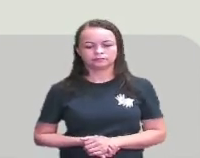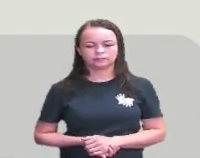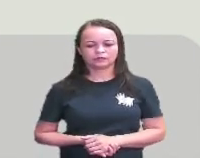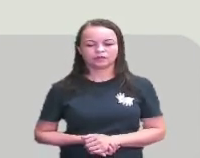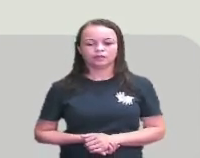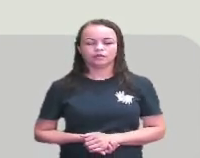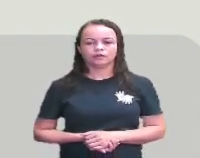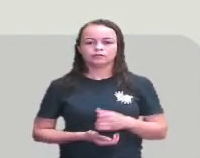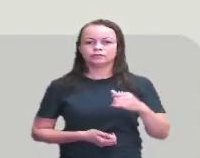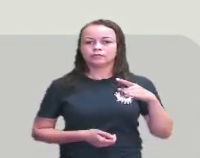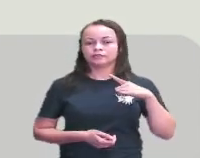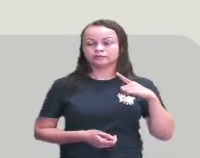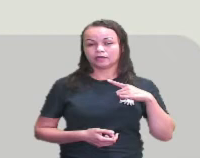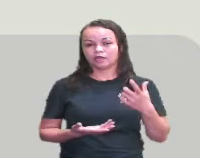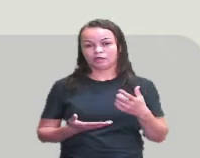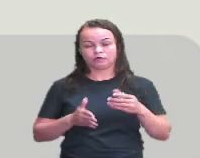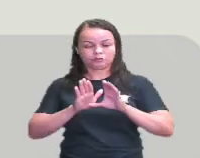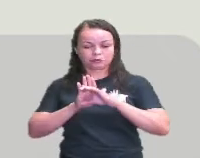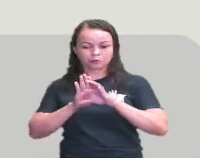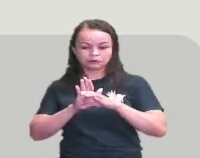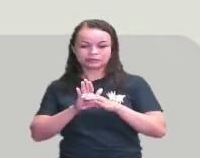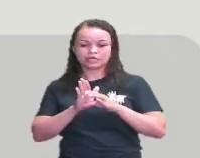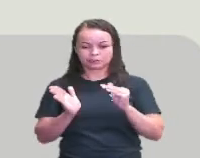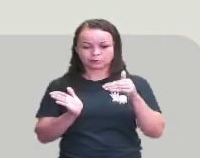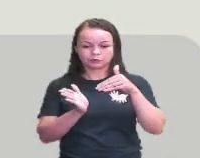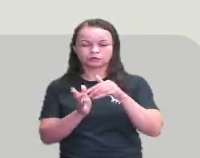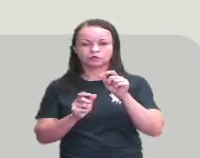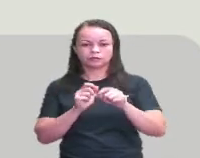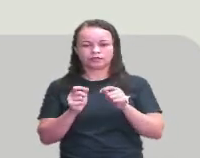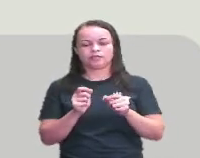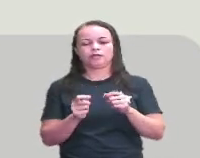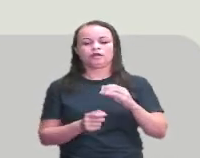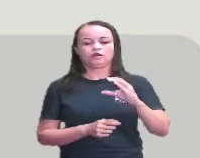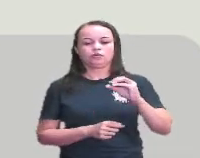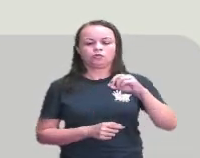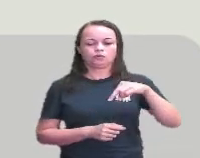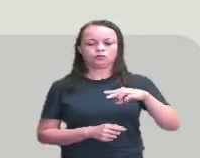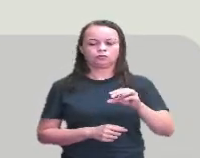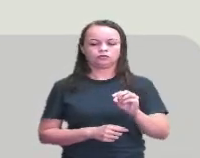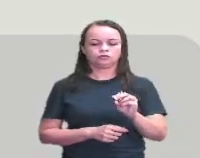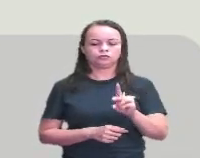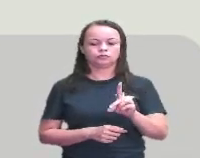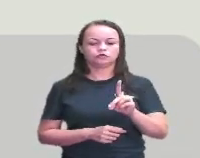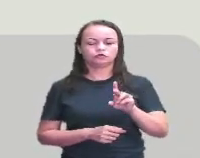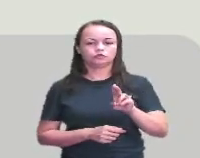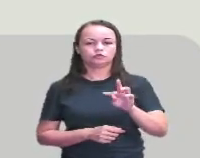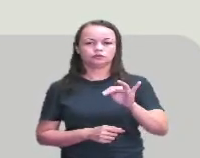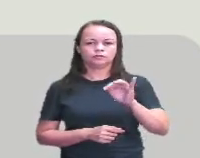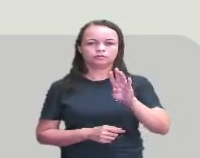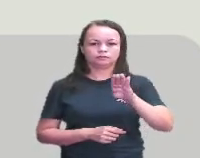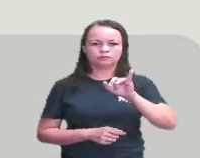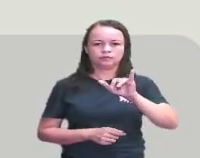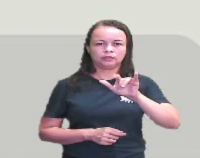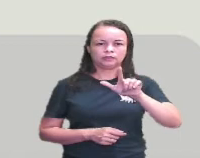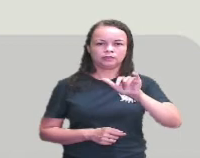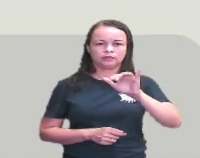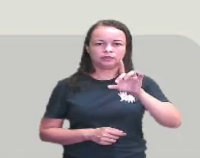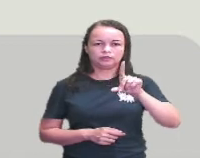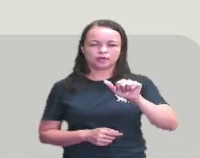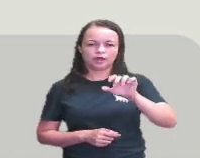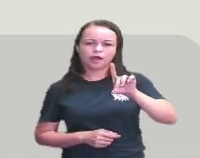E temos nosso último conceito, que é condutibilidade térmica. Como vocês podem ver aí na imagem, a